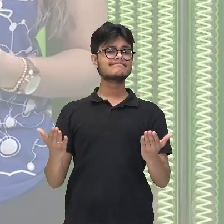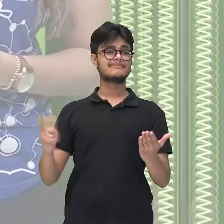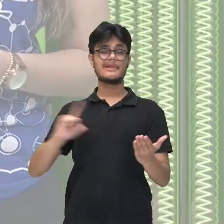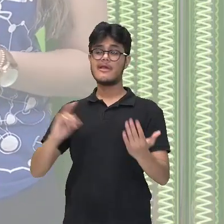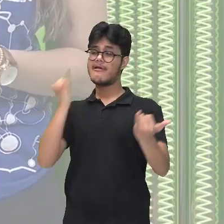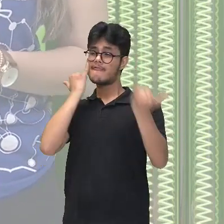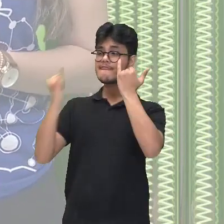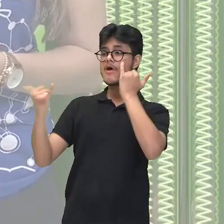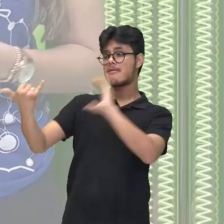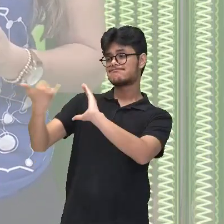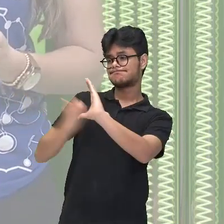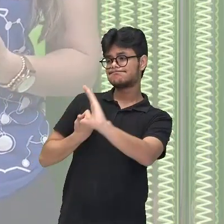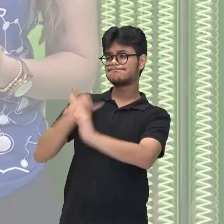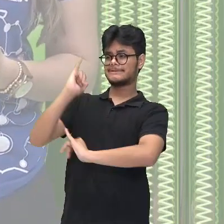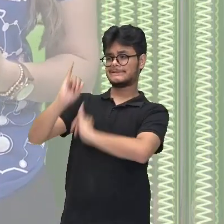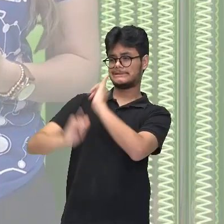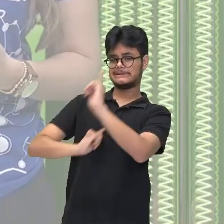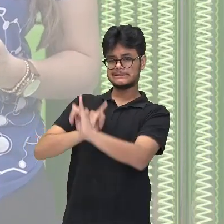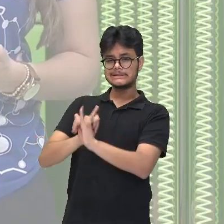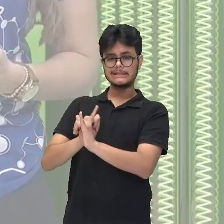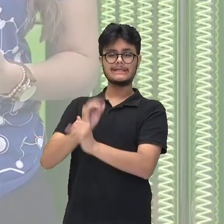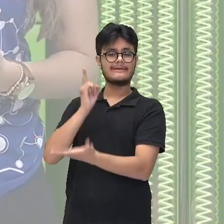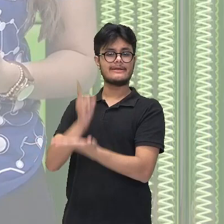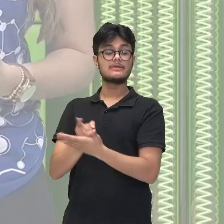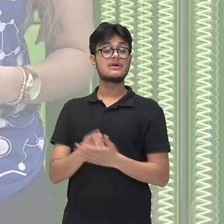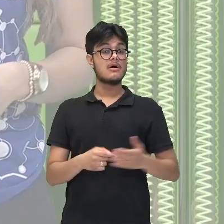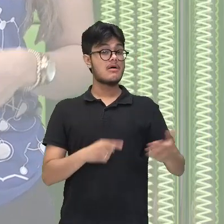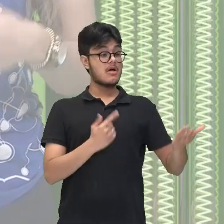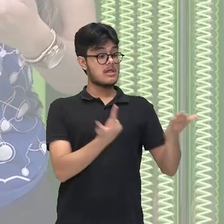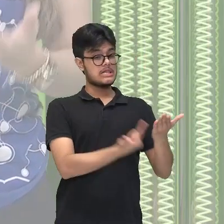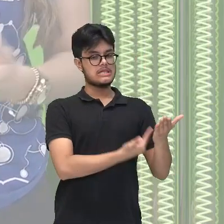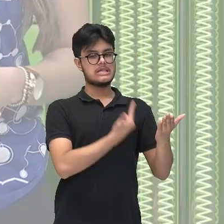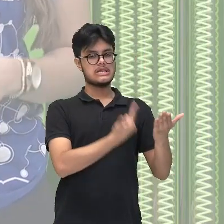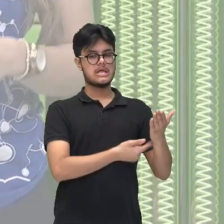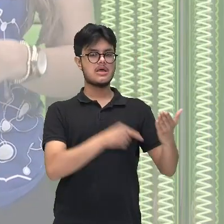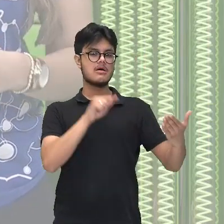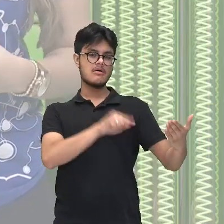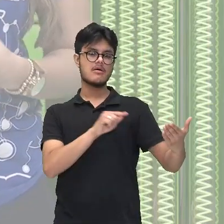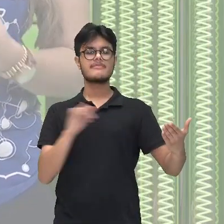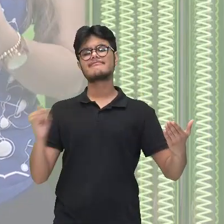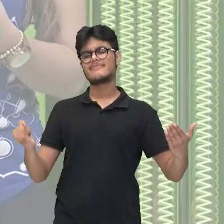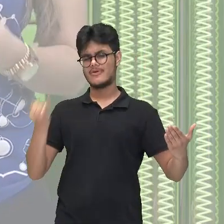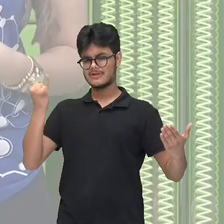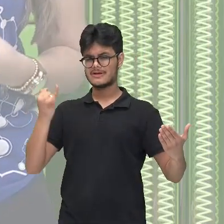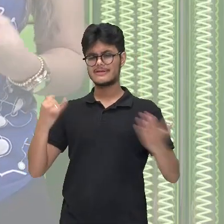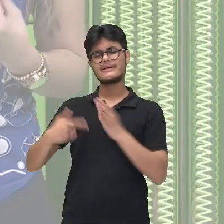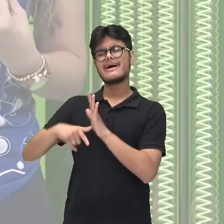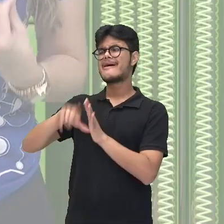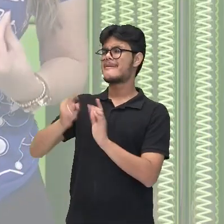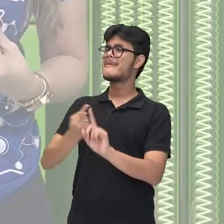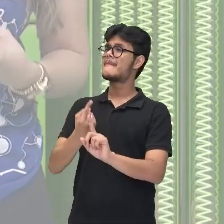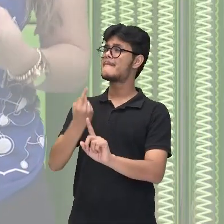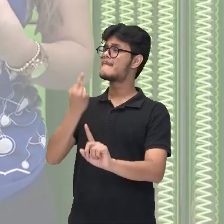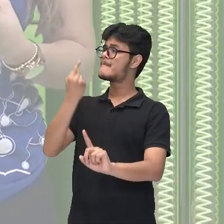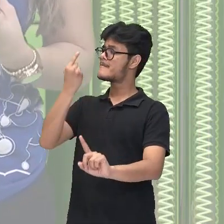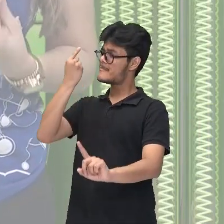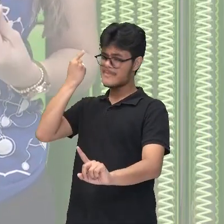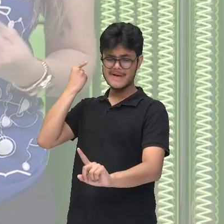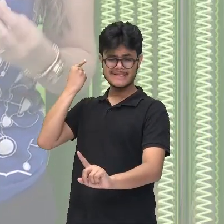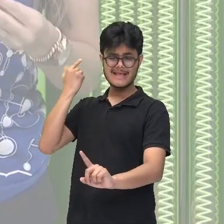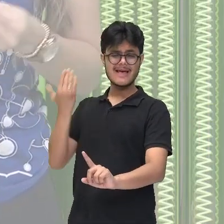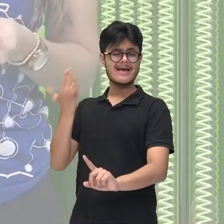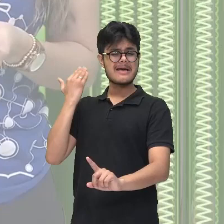pela internet. E esses hábitos de leitura, antigamente as pessoas liam muita revista,